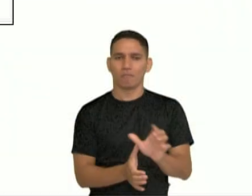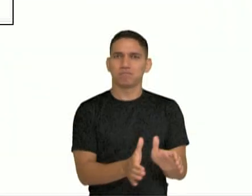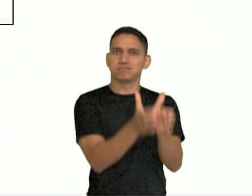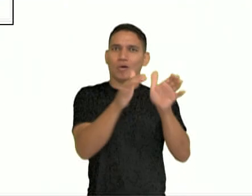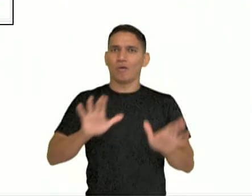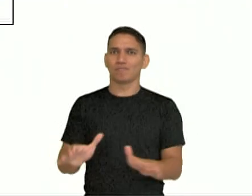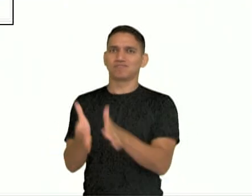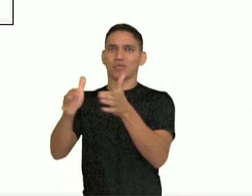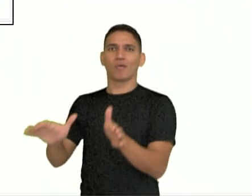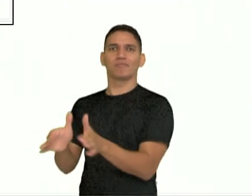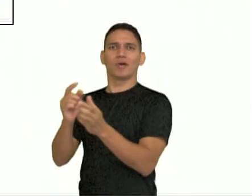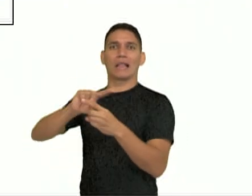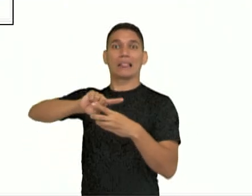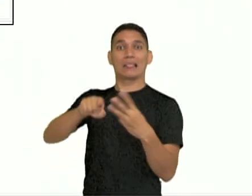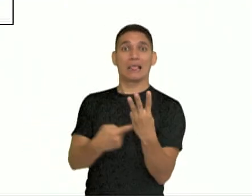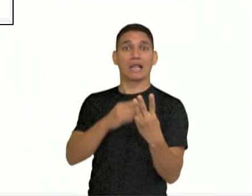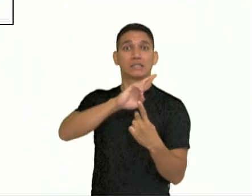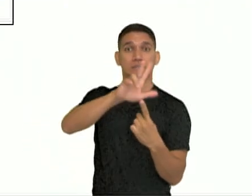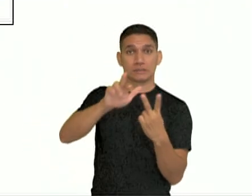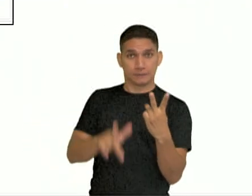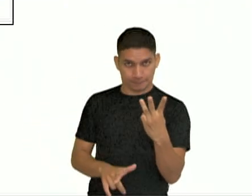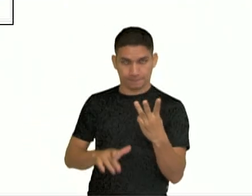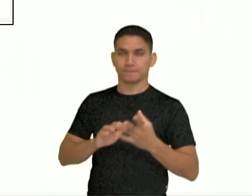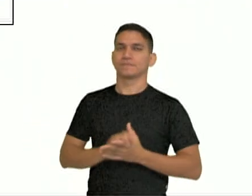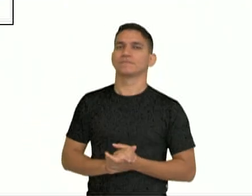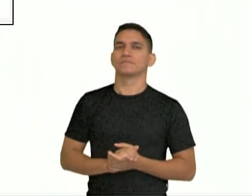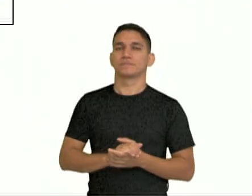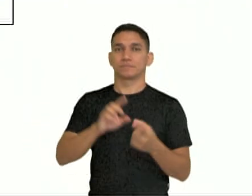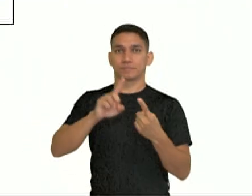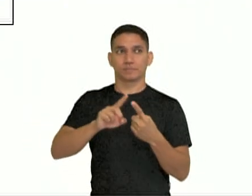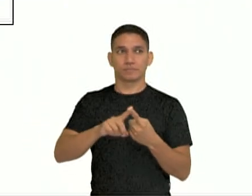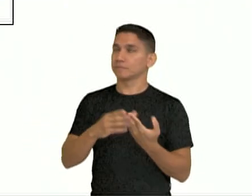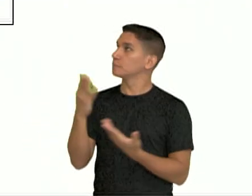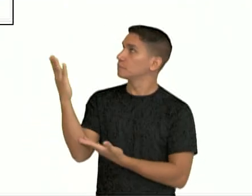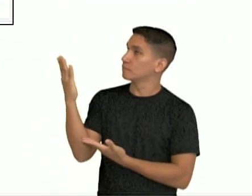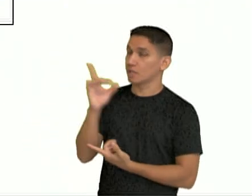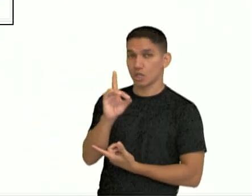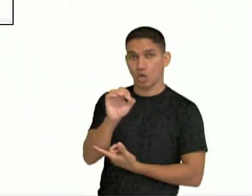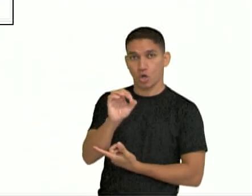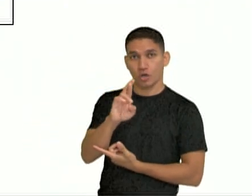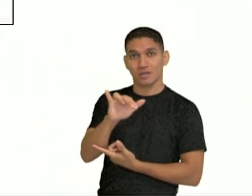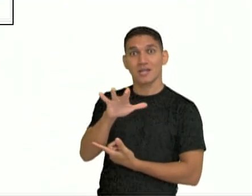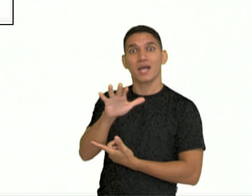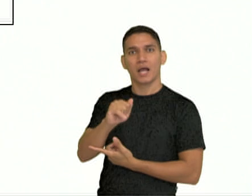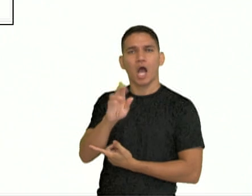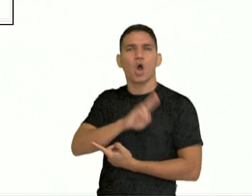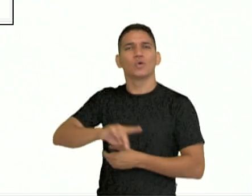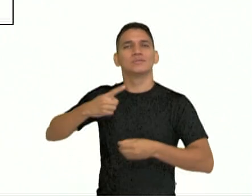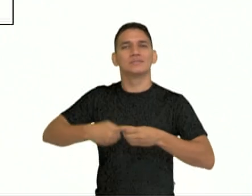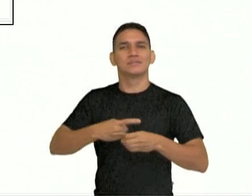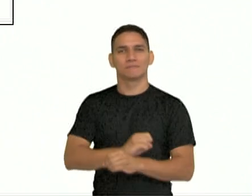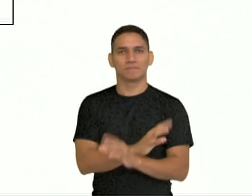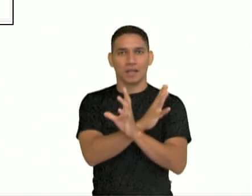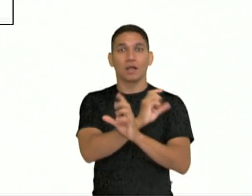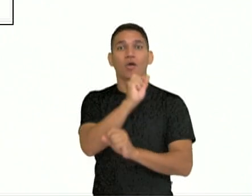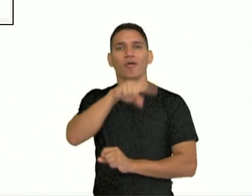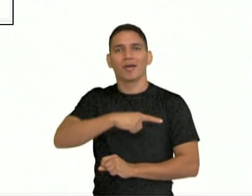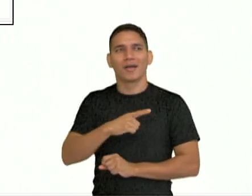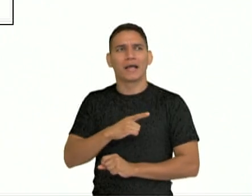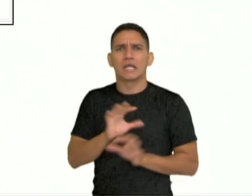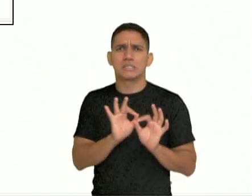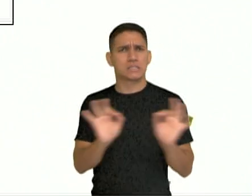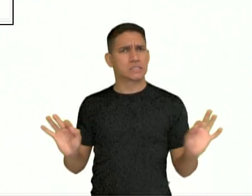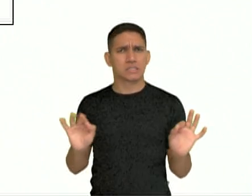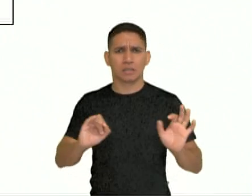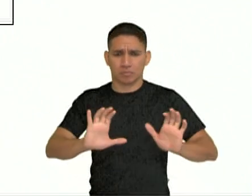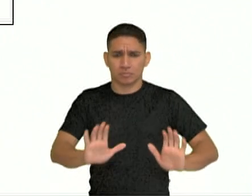fazer 3 modelos básicos de coluna. A coluna dórica, muito usada na cidade de Esparta, que é uma coluna simples, tá? Em